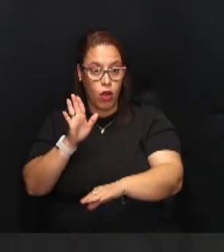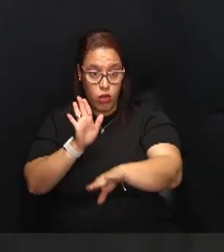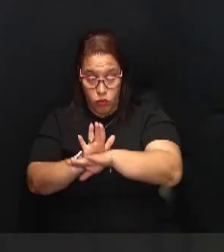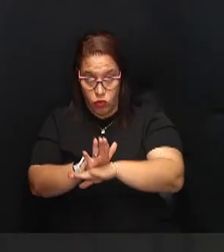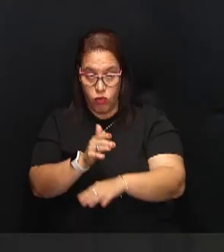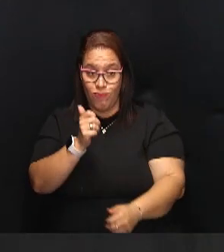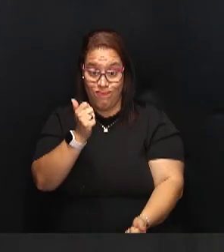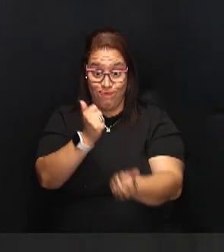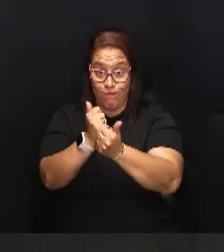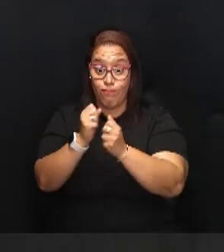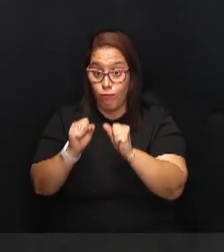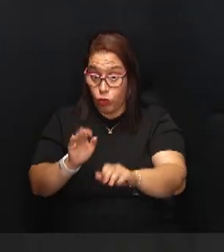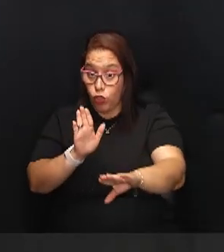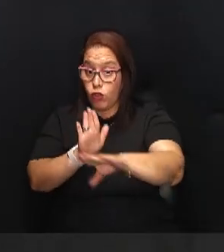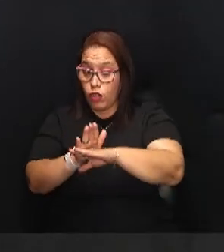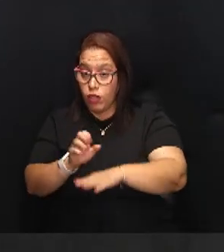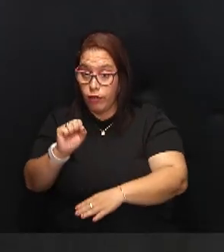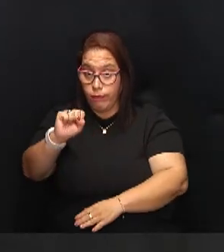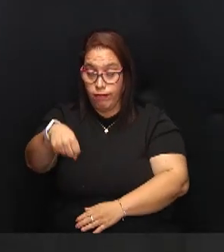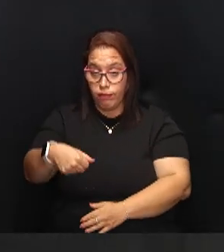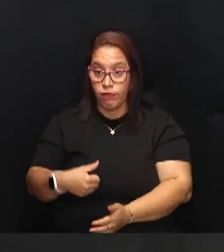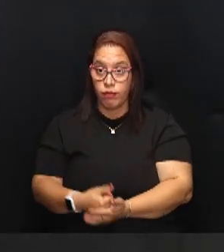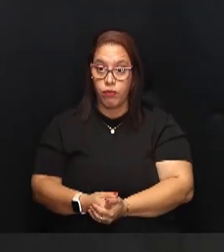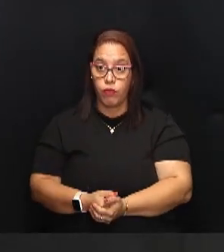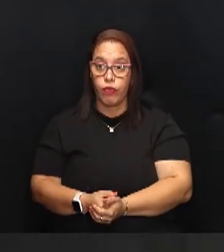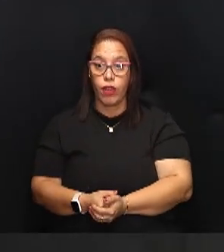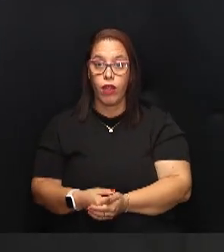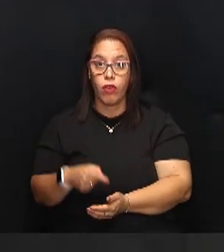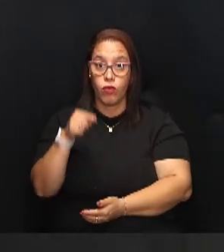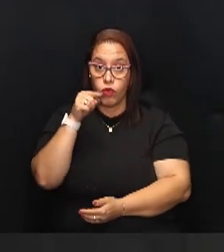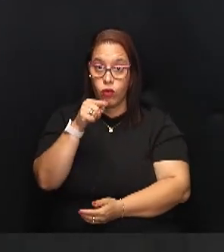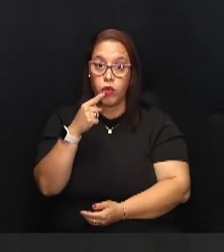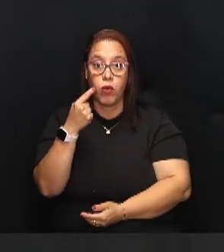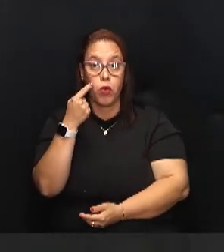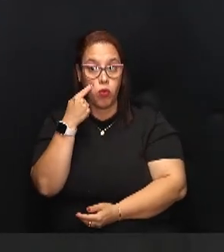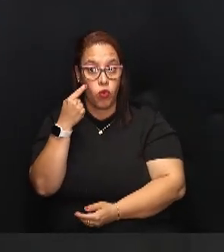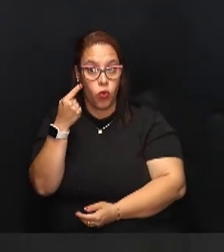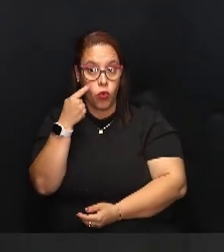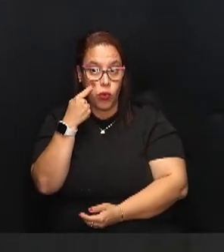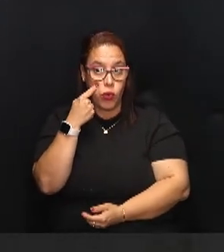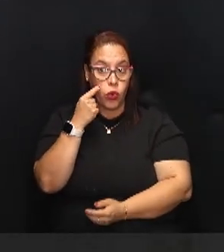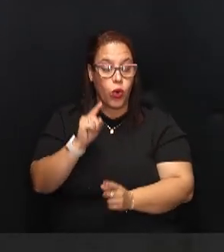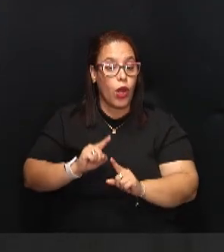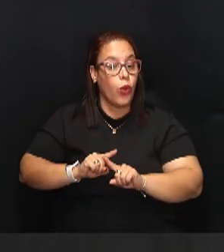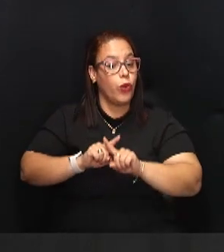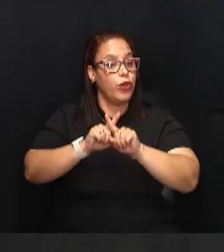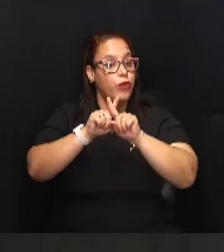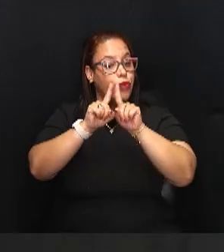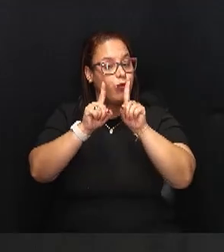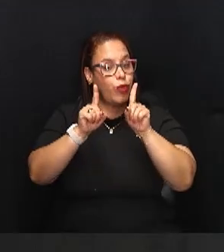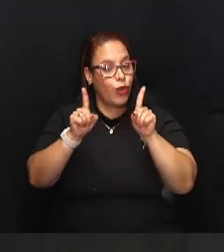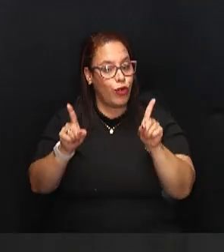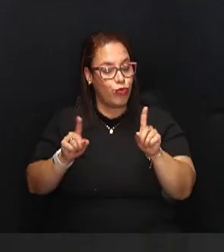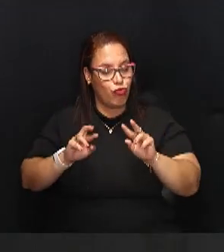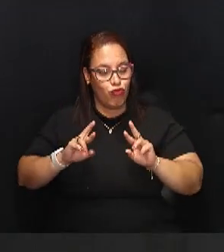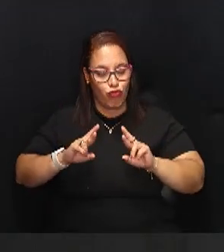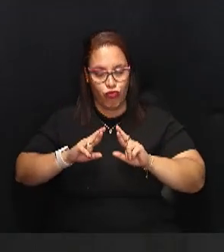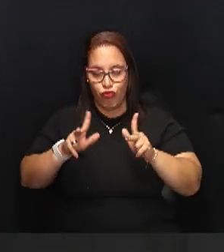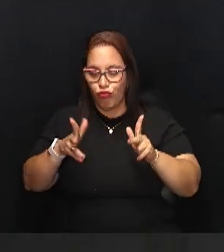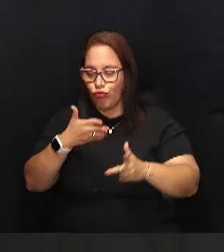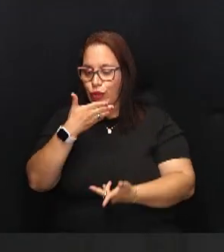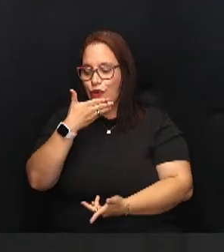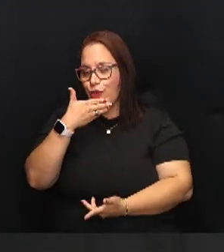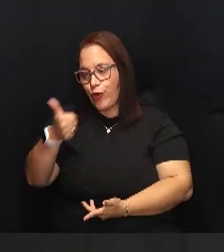Casa, eu pude ajudar, e se você entrar hoje lá, você vai ver que a situação é outra, né? Tudo mudou, tudo